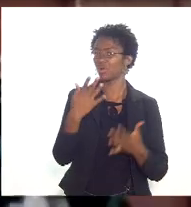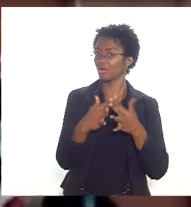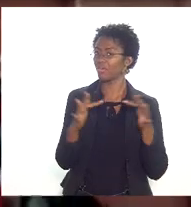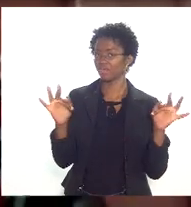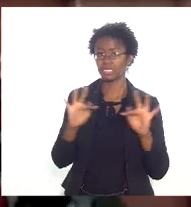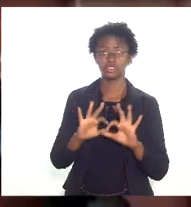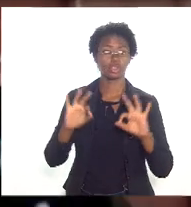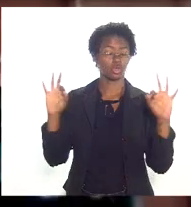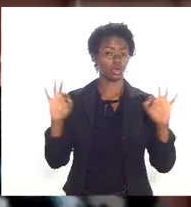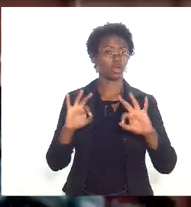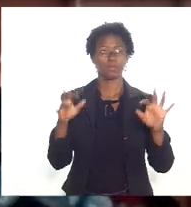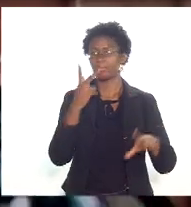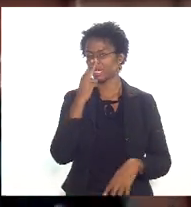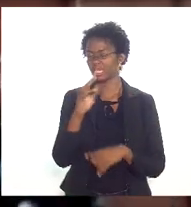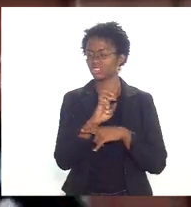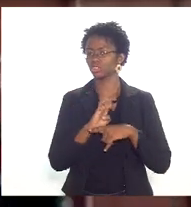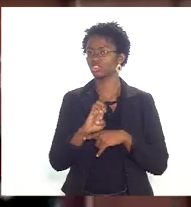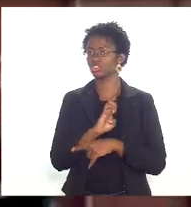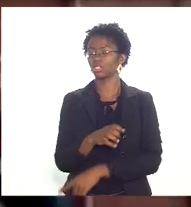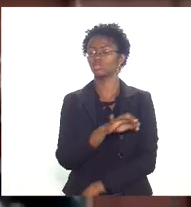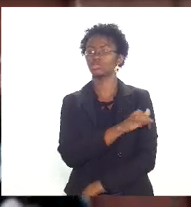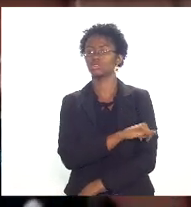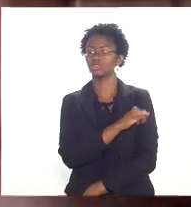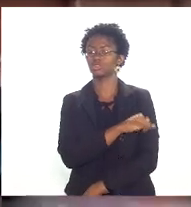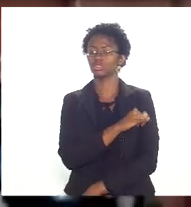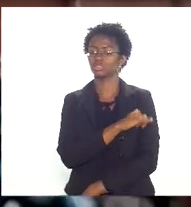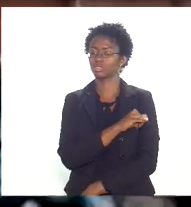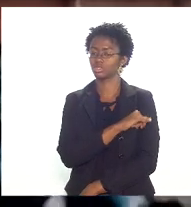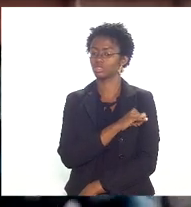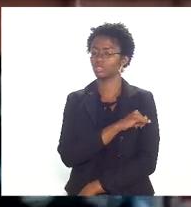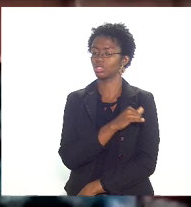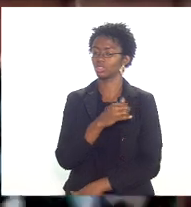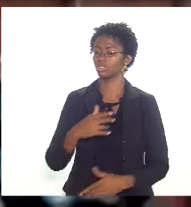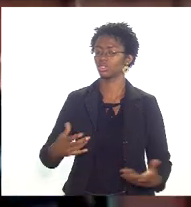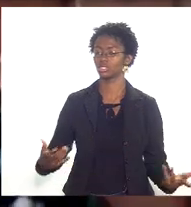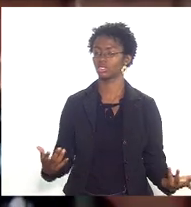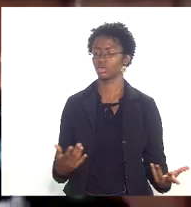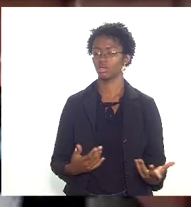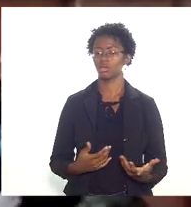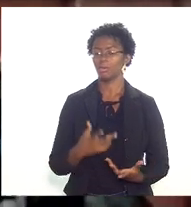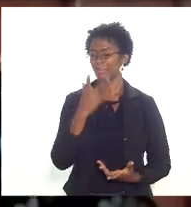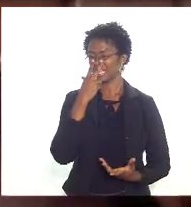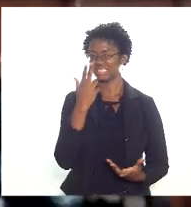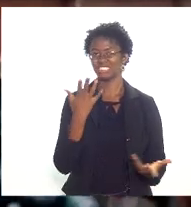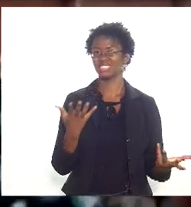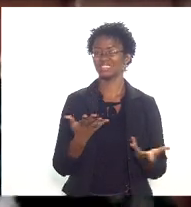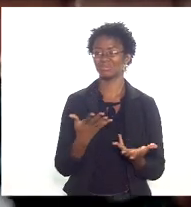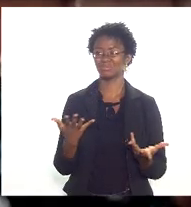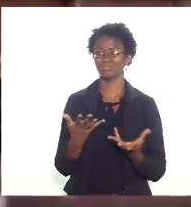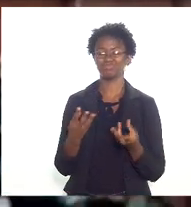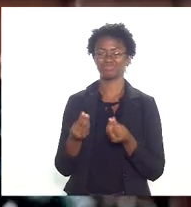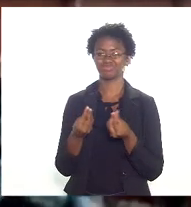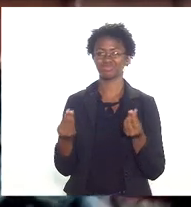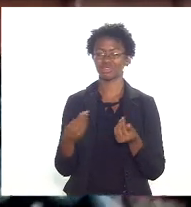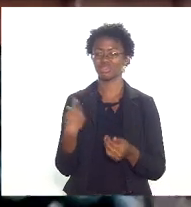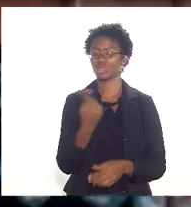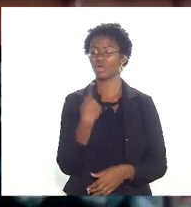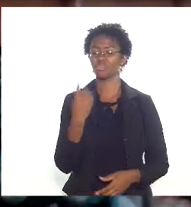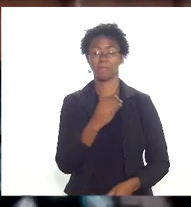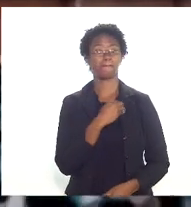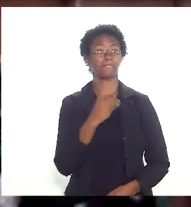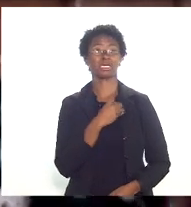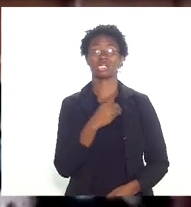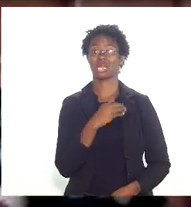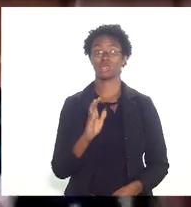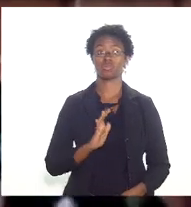interessante parece que o Estado do Rio de Janeiro matou o pai a tapas parece que nós fizemos e cometemos um